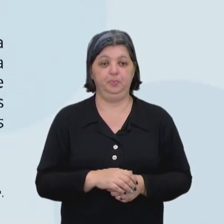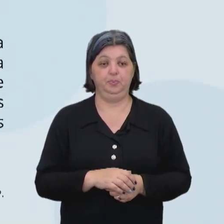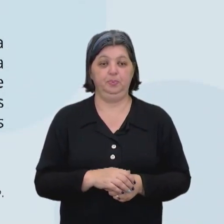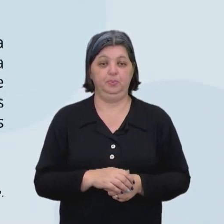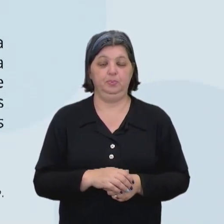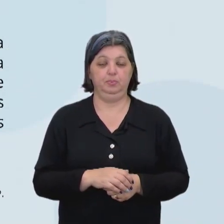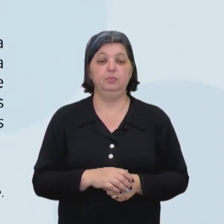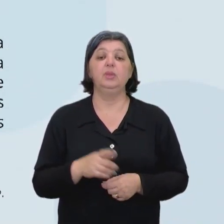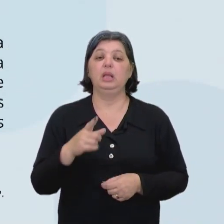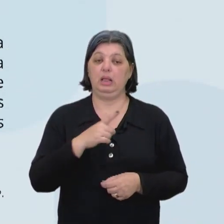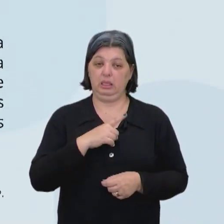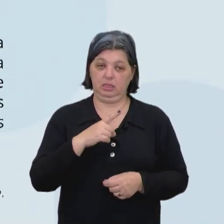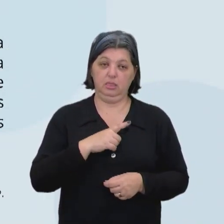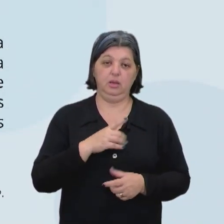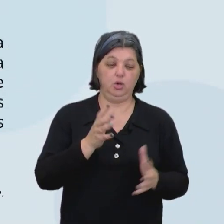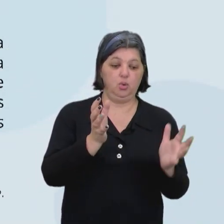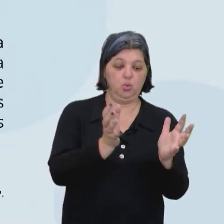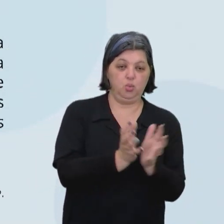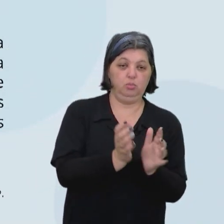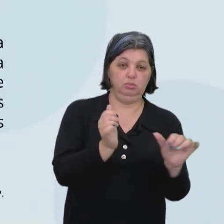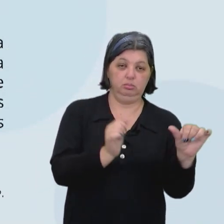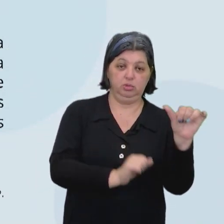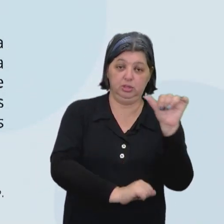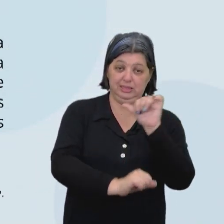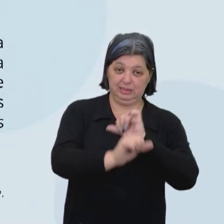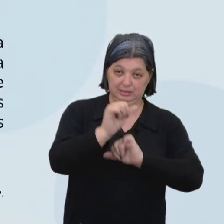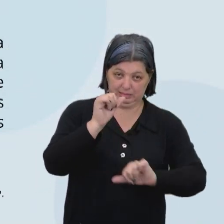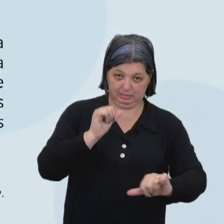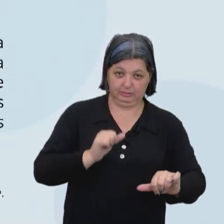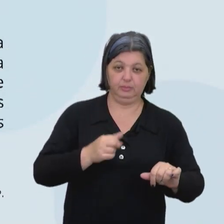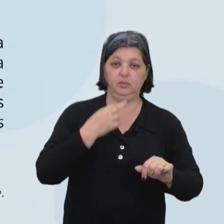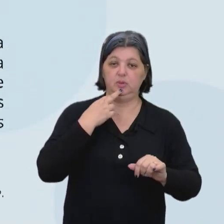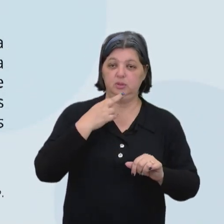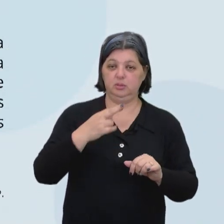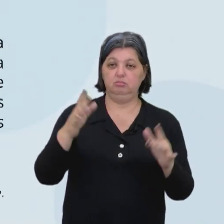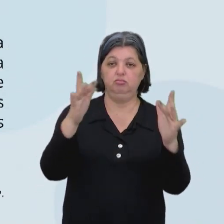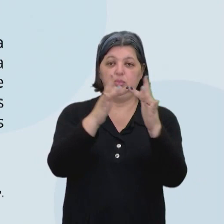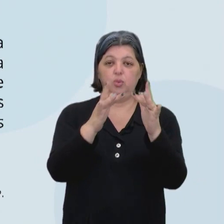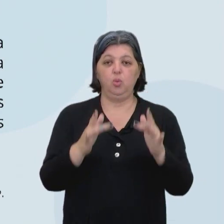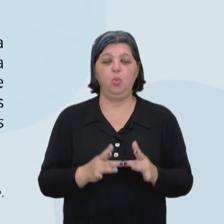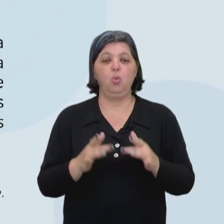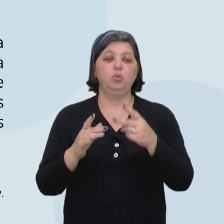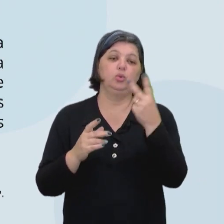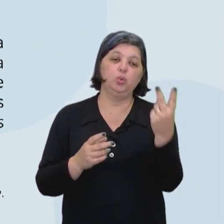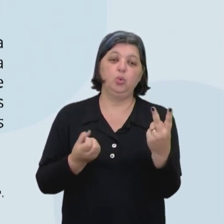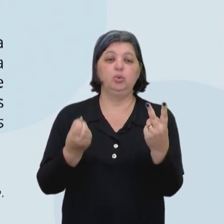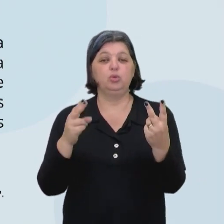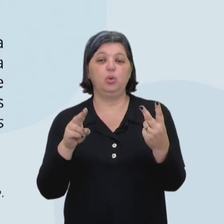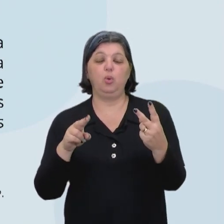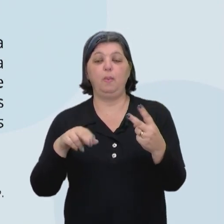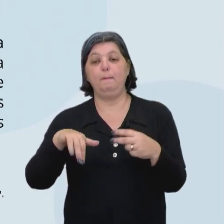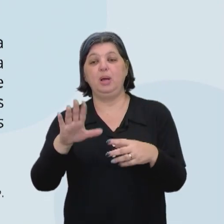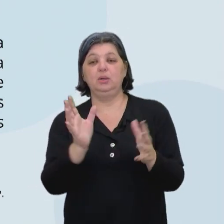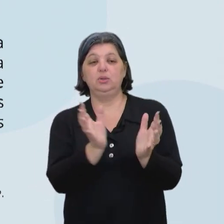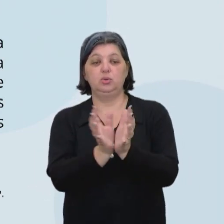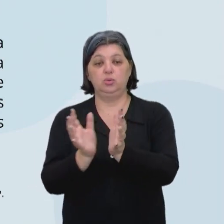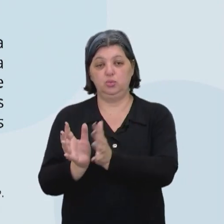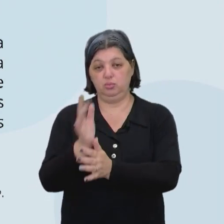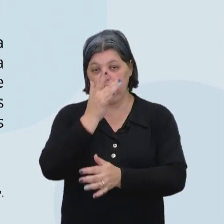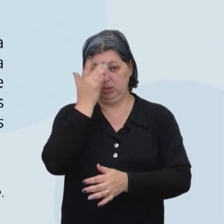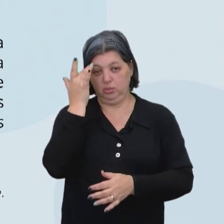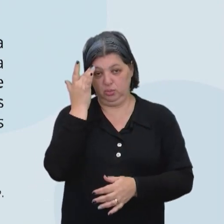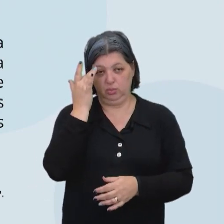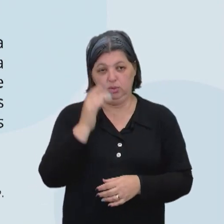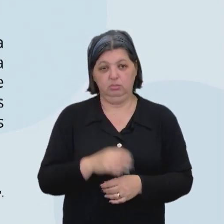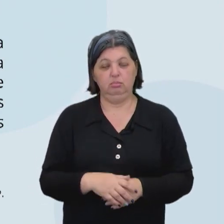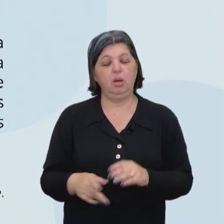a gente tem um conjunto de mudanças que são resultantes aí do contato de 2 ou mais grupos de pessoas, né, que